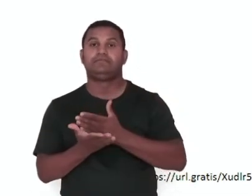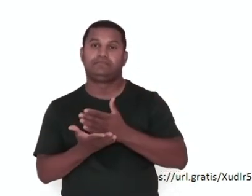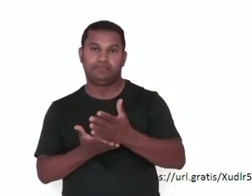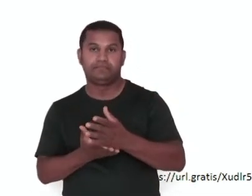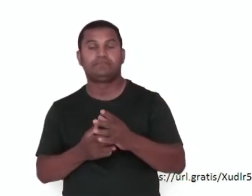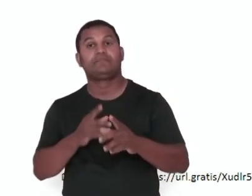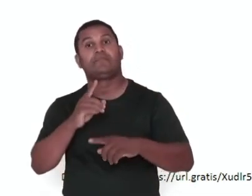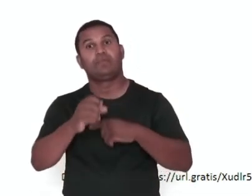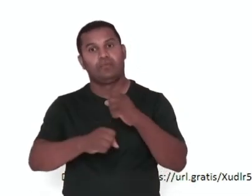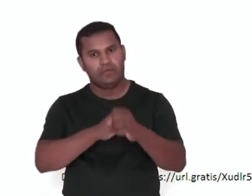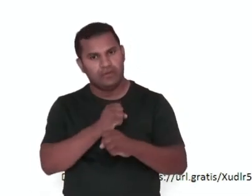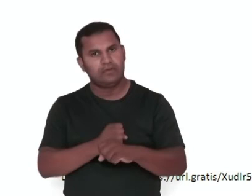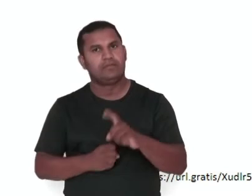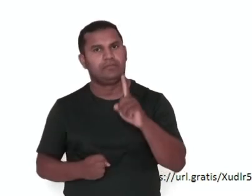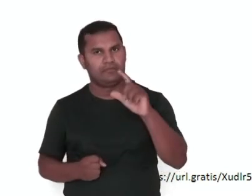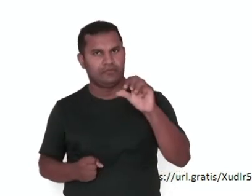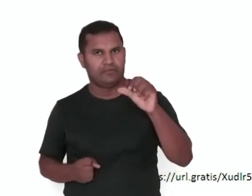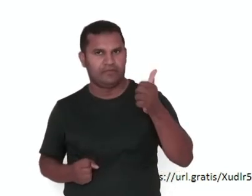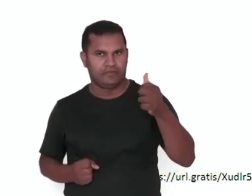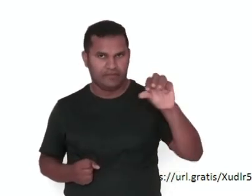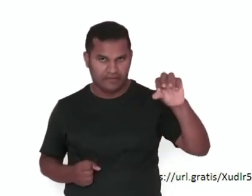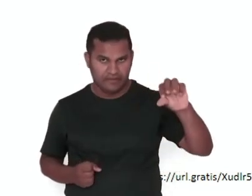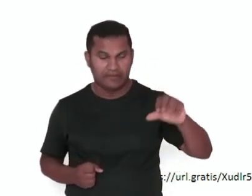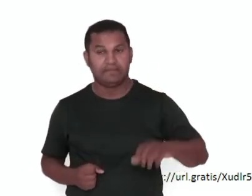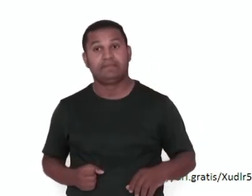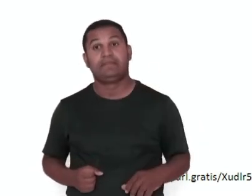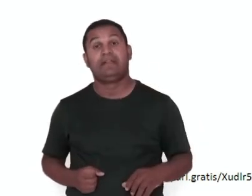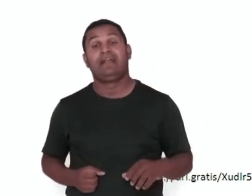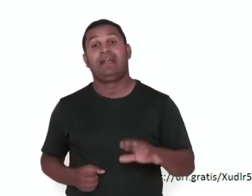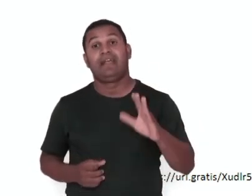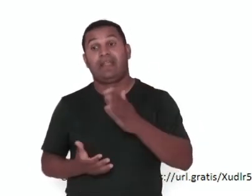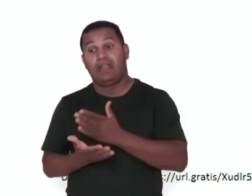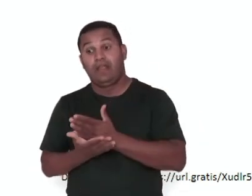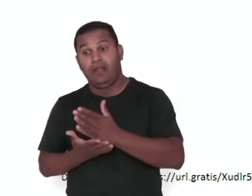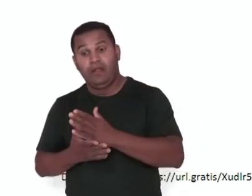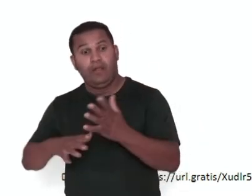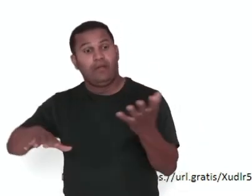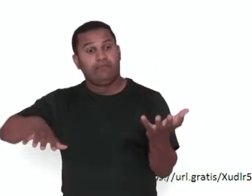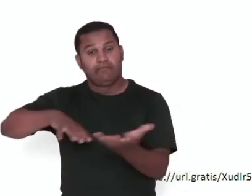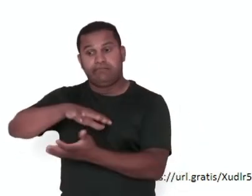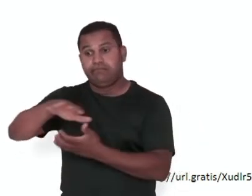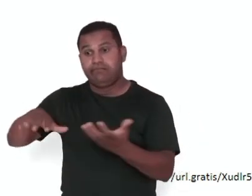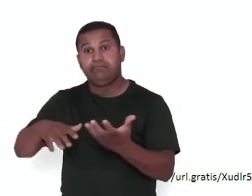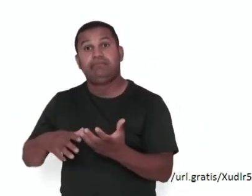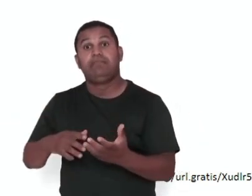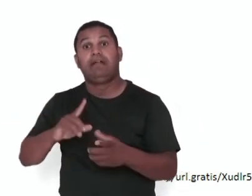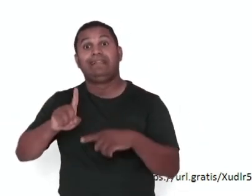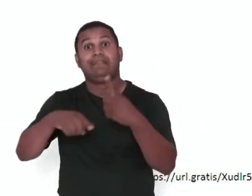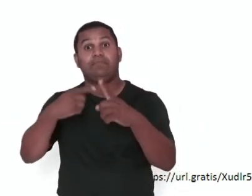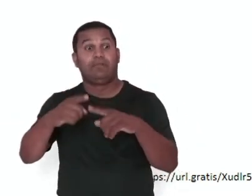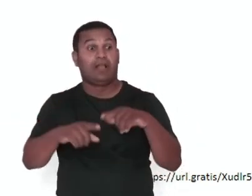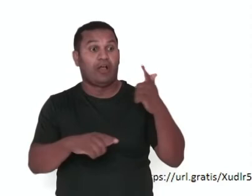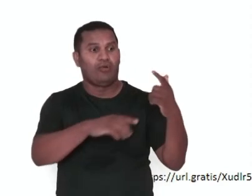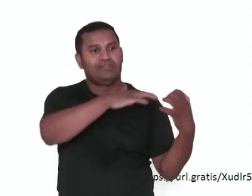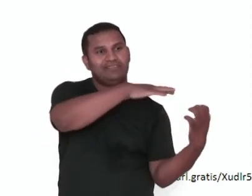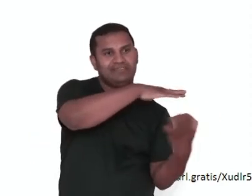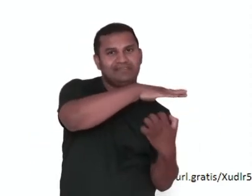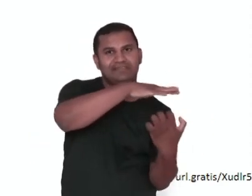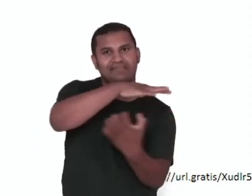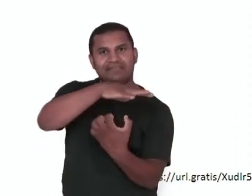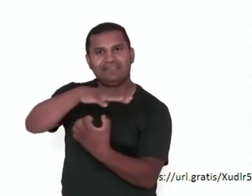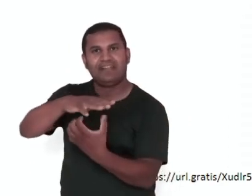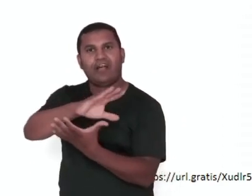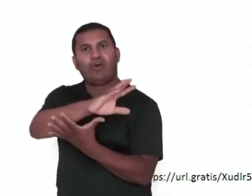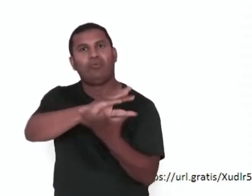greve vai se espalhar por outras. Em uma das manifestações, a polícia ela abre fogo contra a multidão e